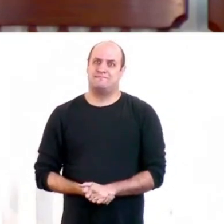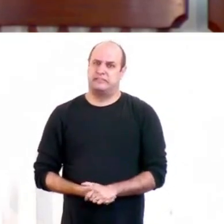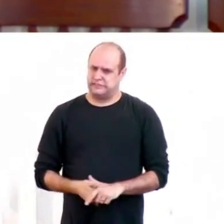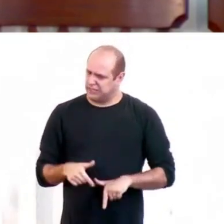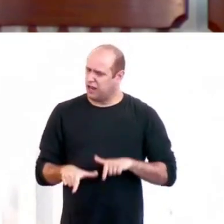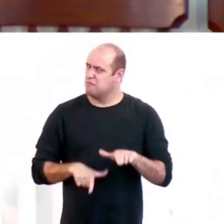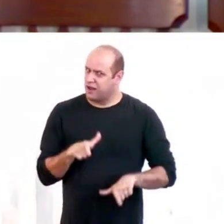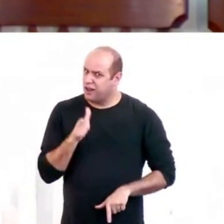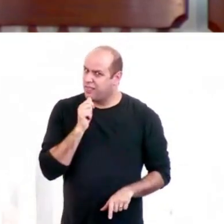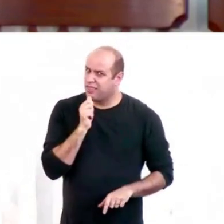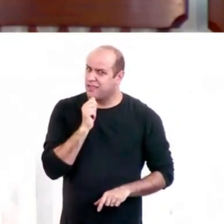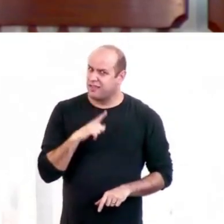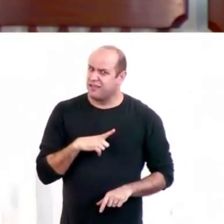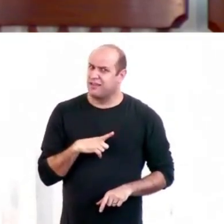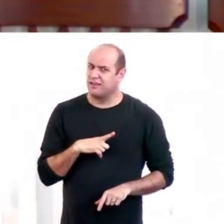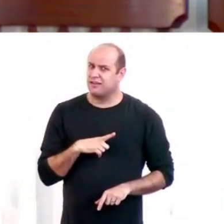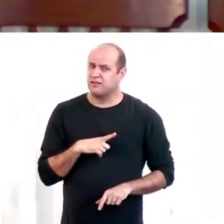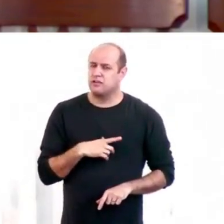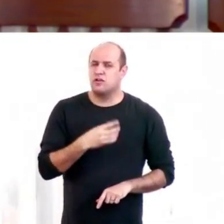como igreja?